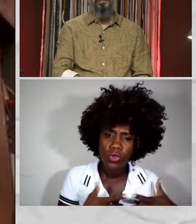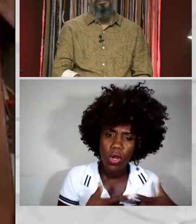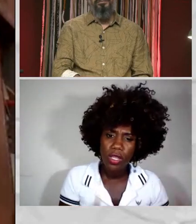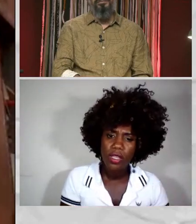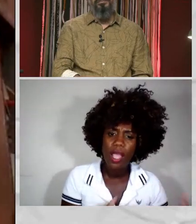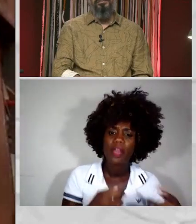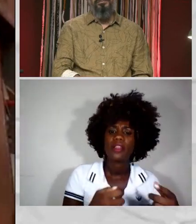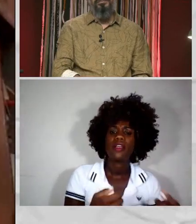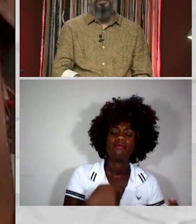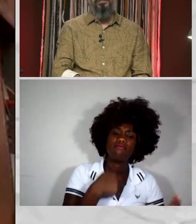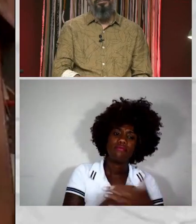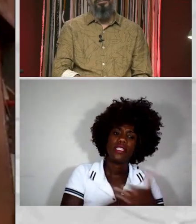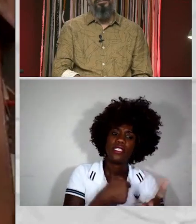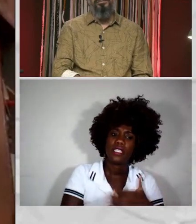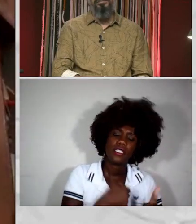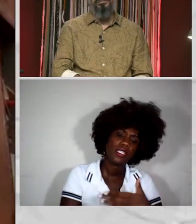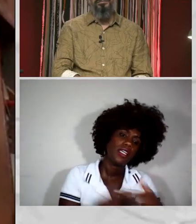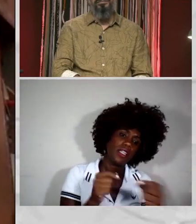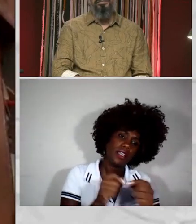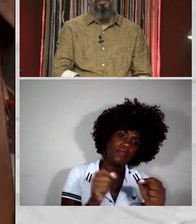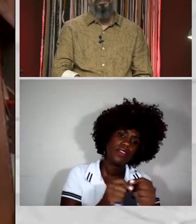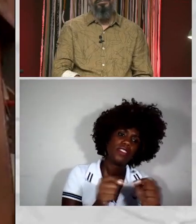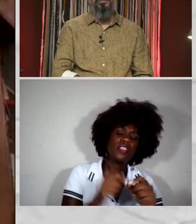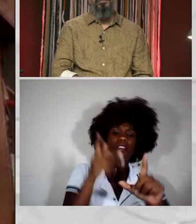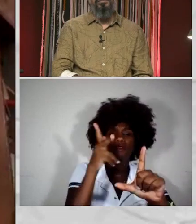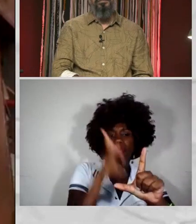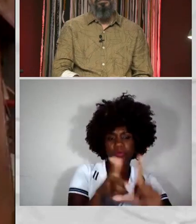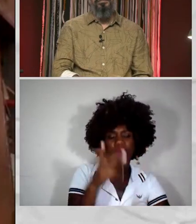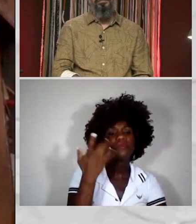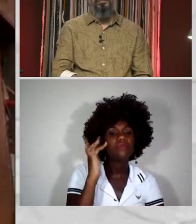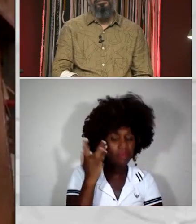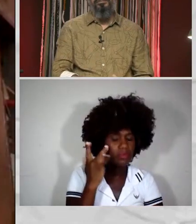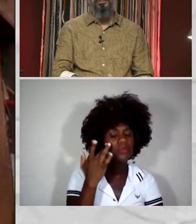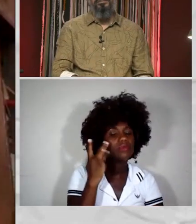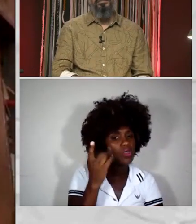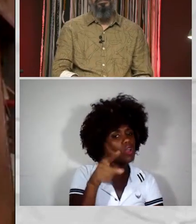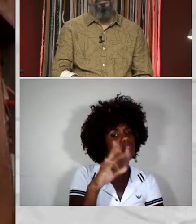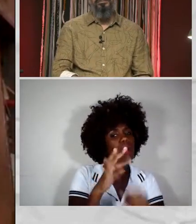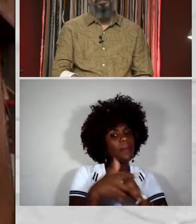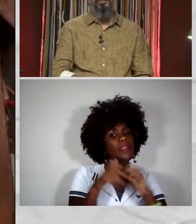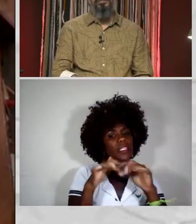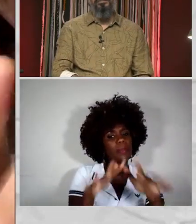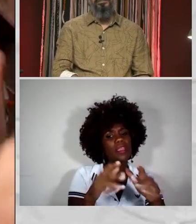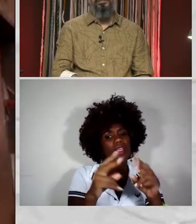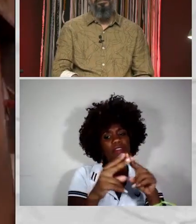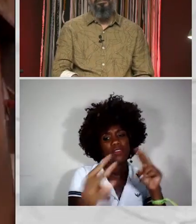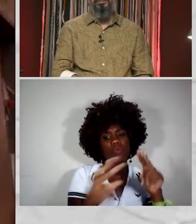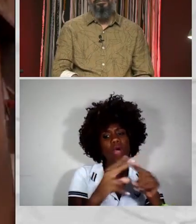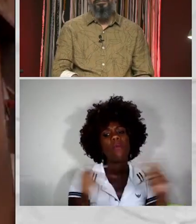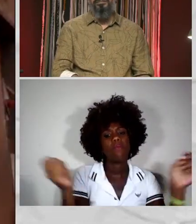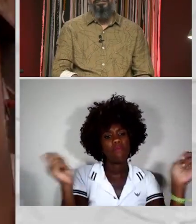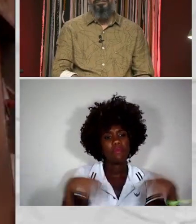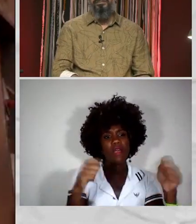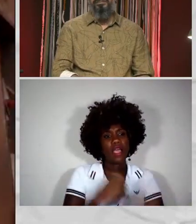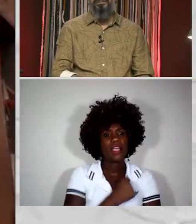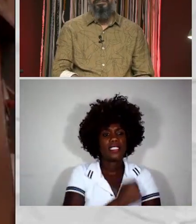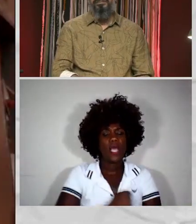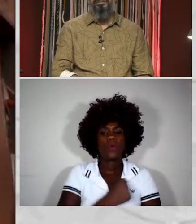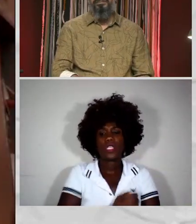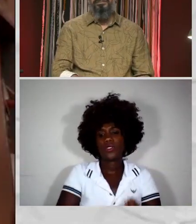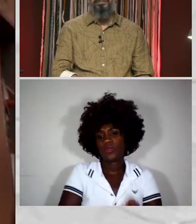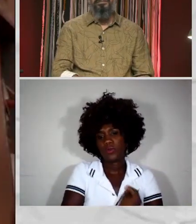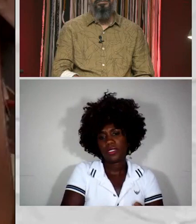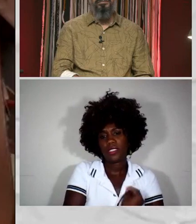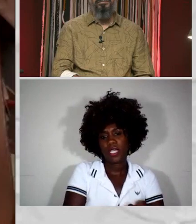militância que ela faz nas suas lives. Então, eu acho que isso vem para ficar. Mas a saudade do presencial e